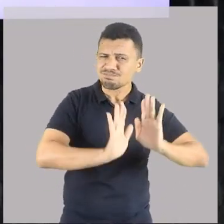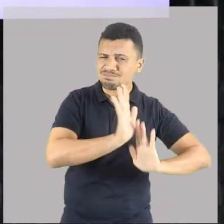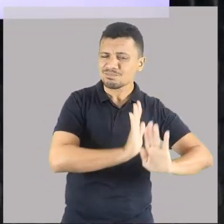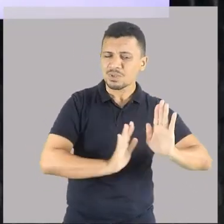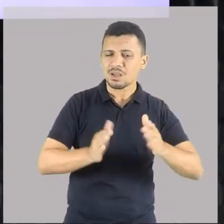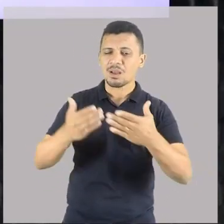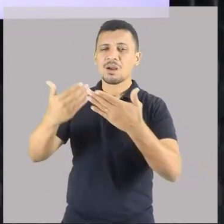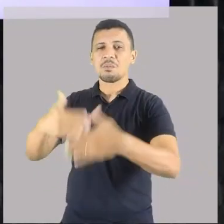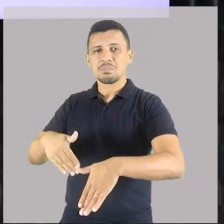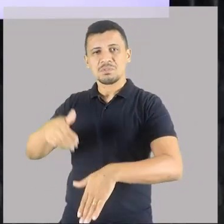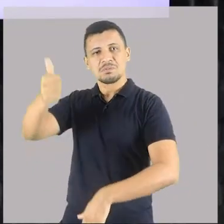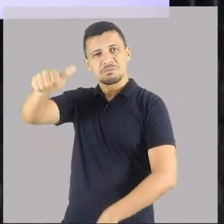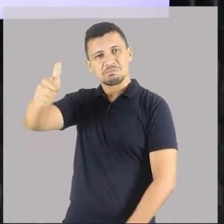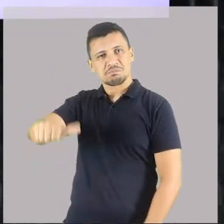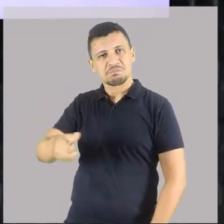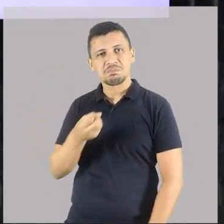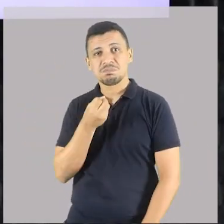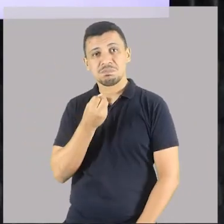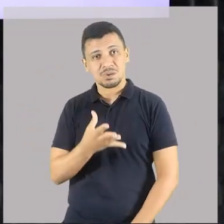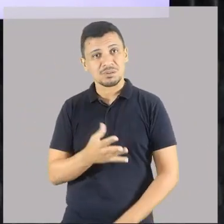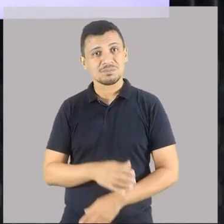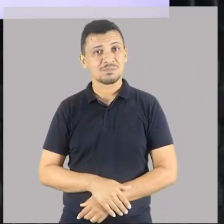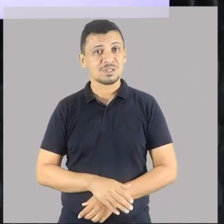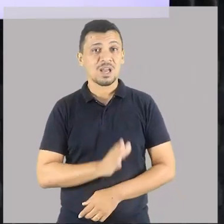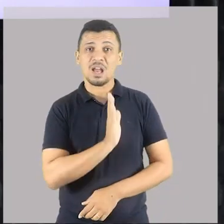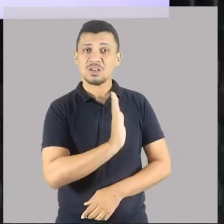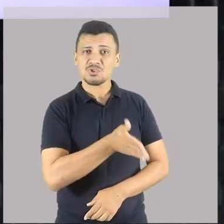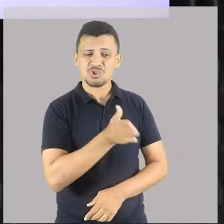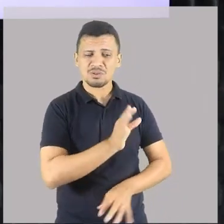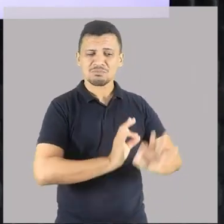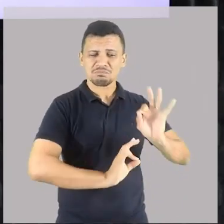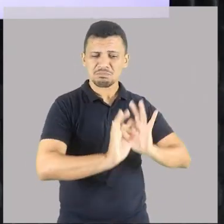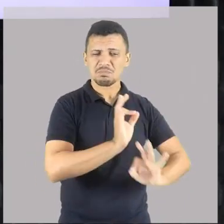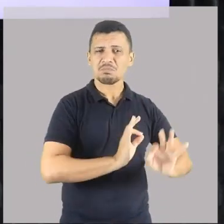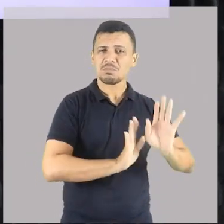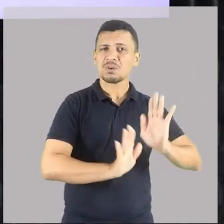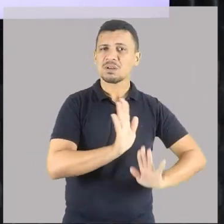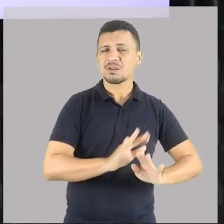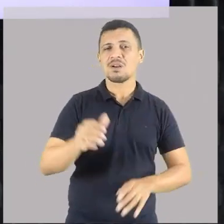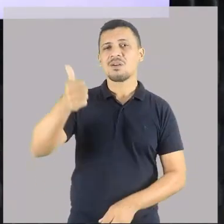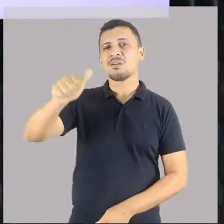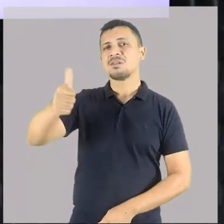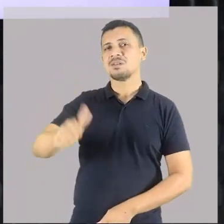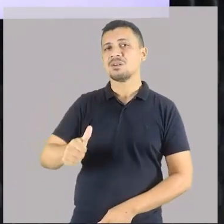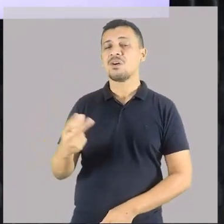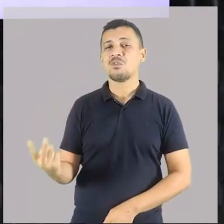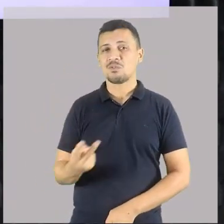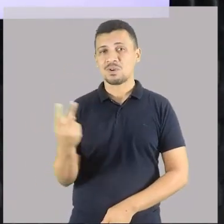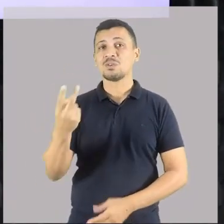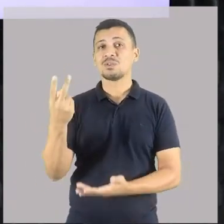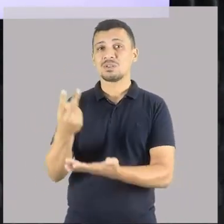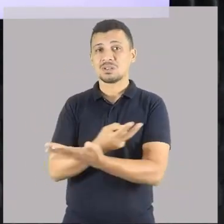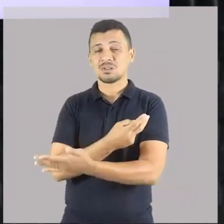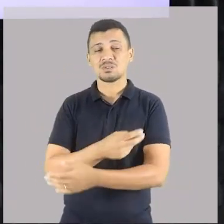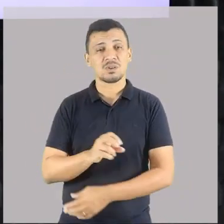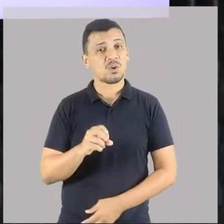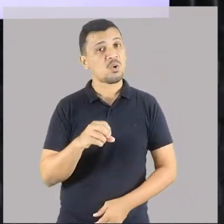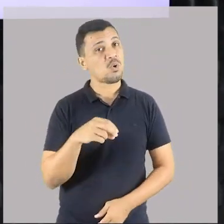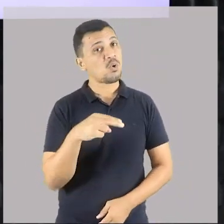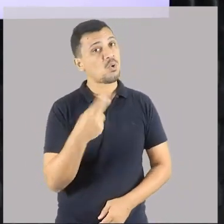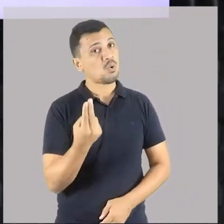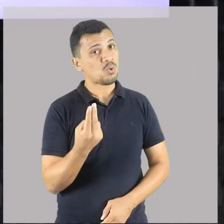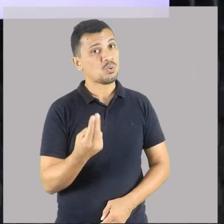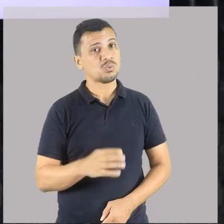provas serão bem avaliadas, já que foram elaboradas com cuidado, serão bem avaliadas, aí daria o valor de causa, ou poderia dar o valor